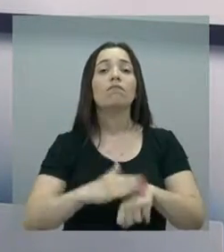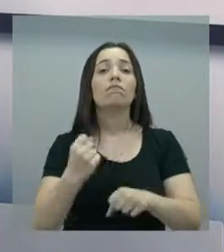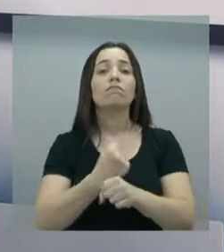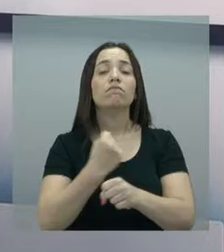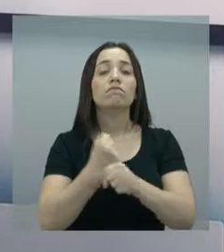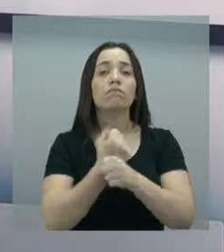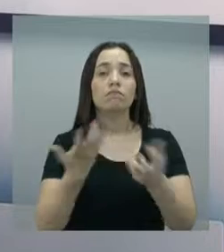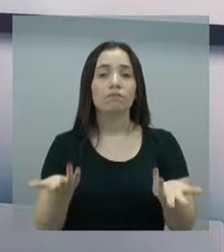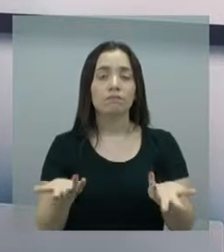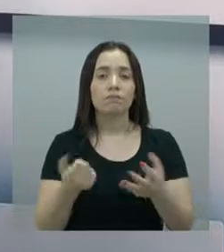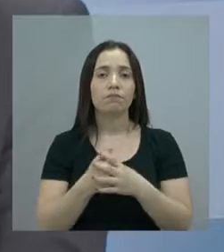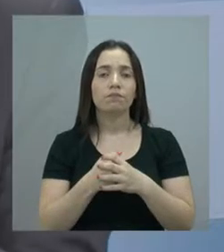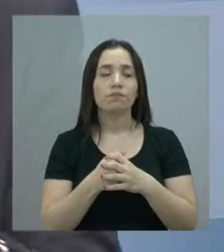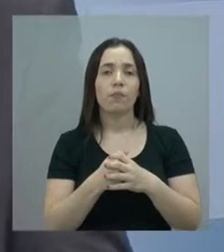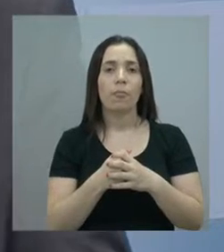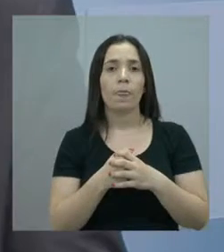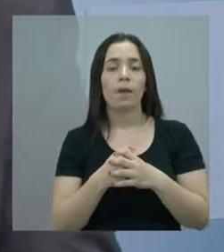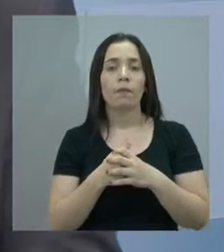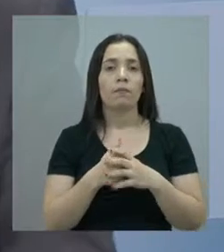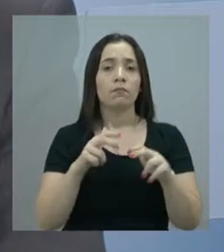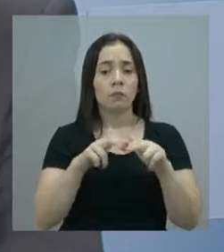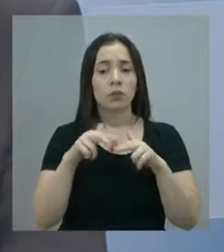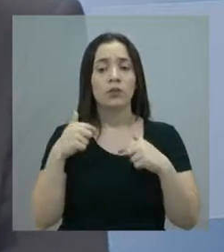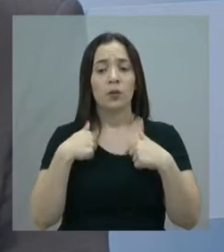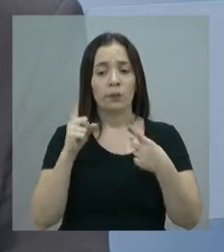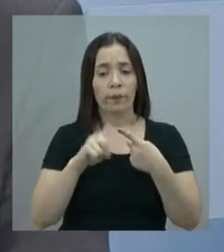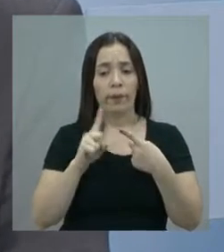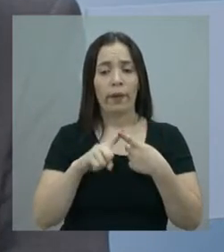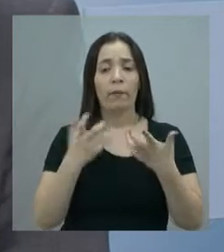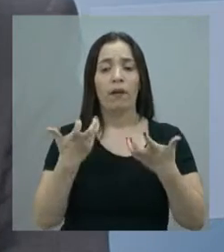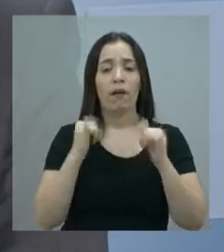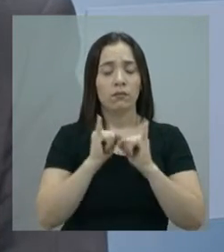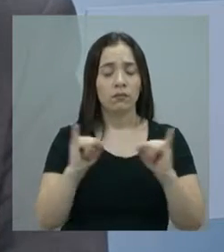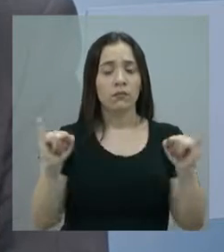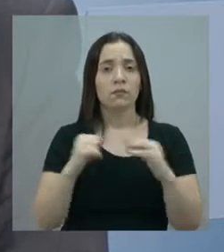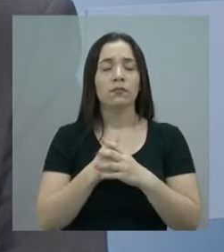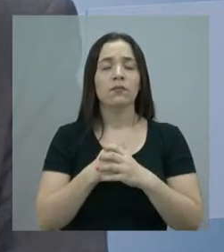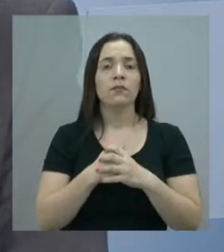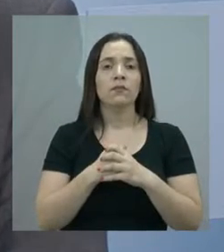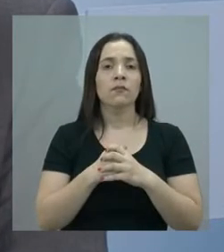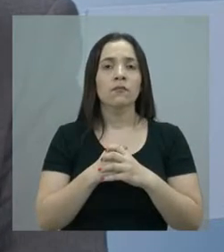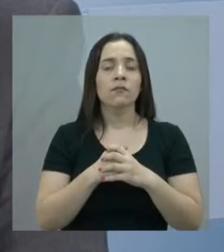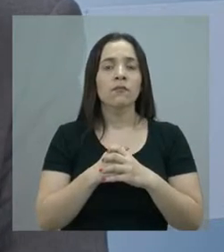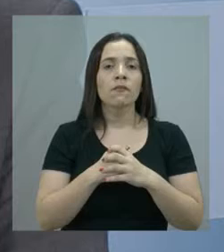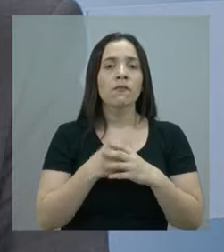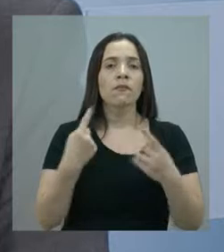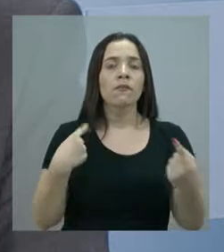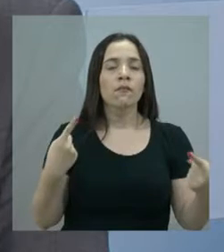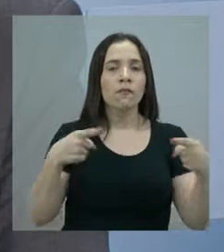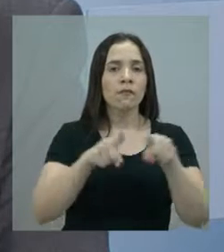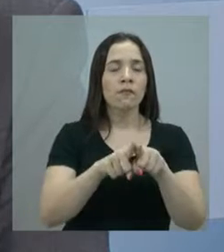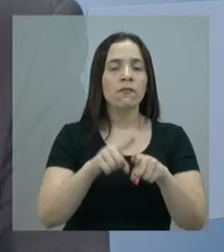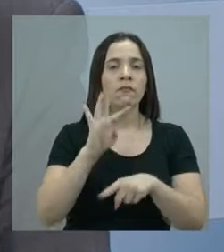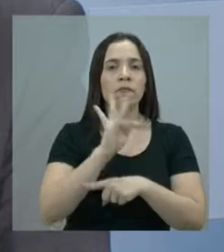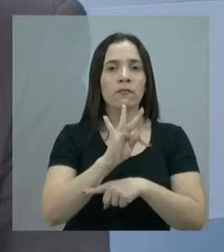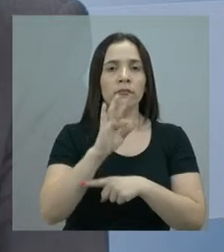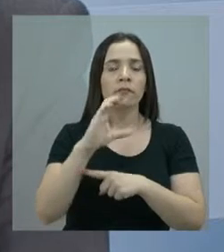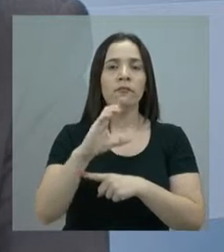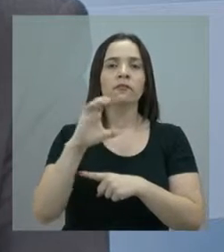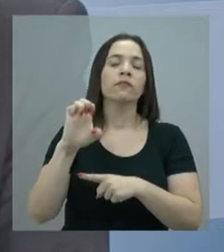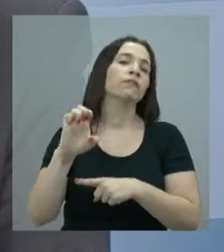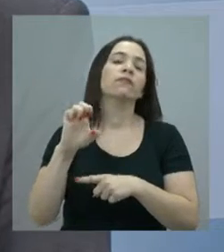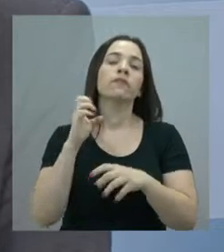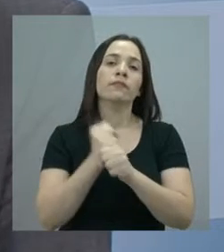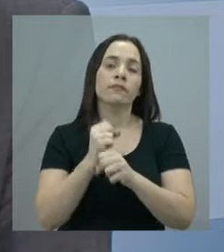sentido, Carlos, eu queria também citar que nós nos tornamos parceiro do Tribunal de Contas do Estado.